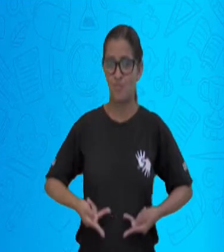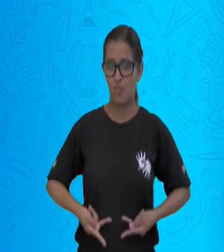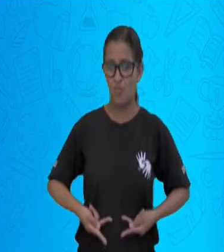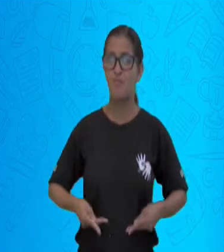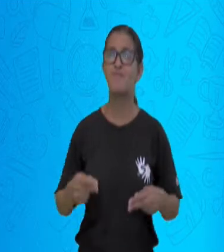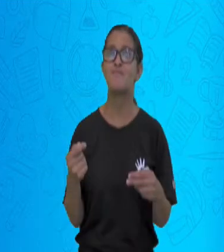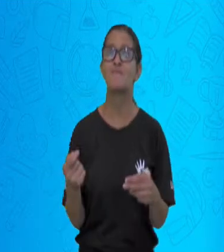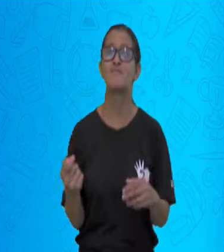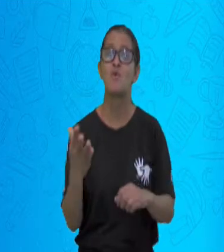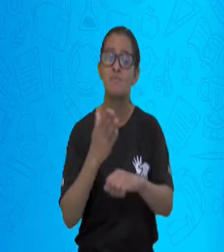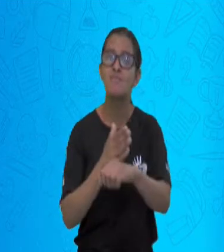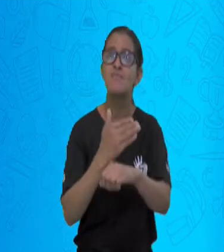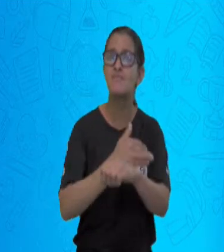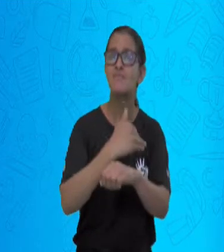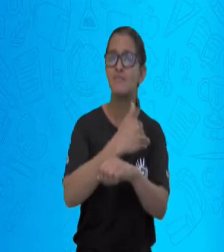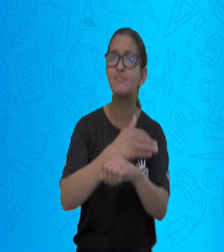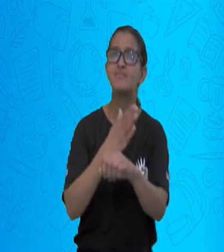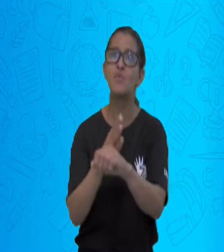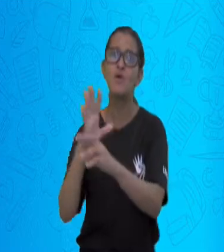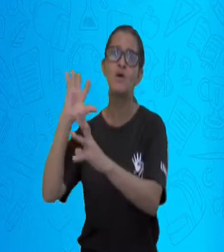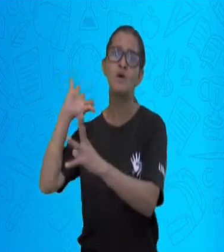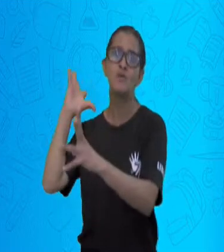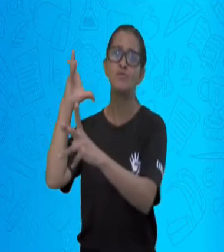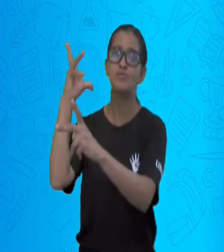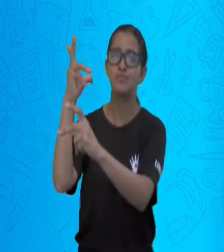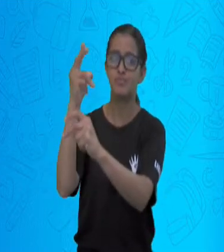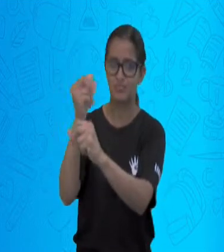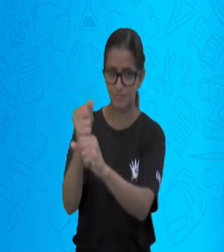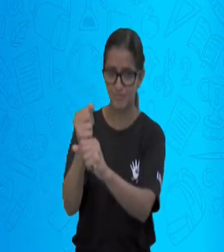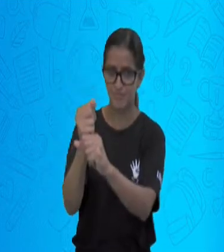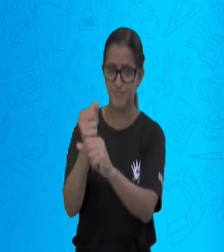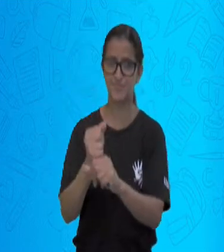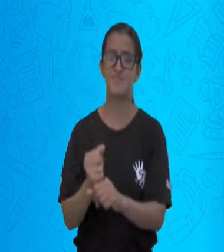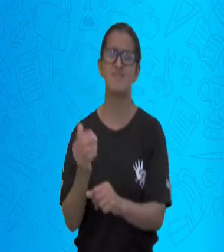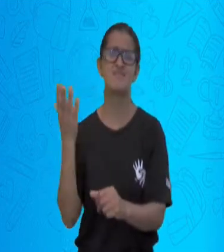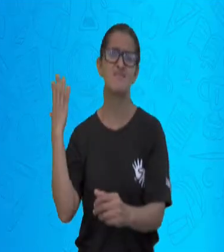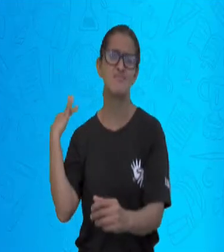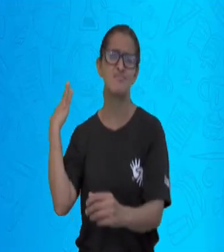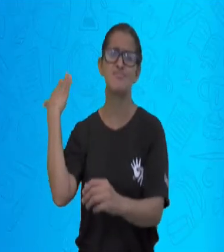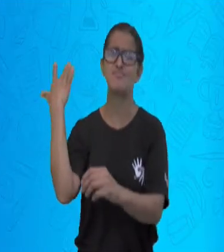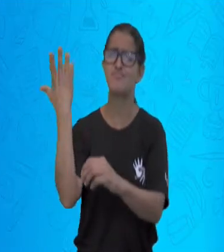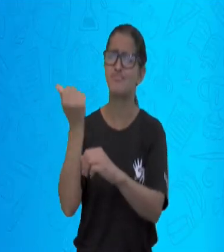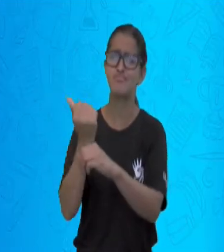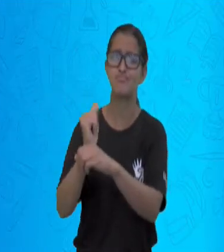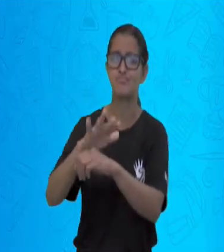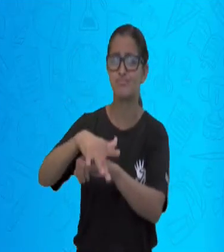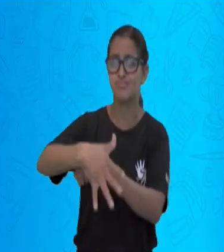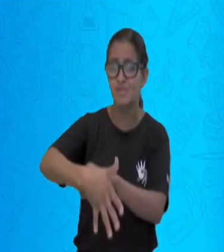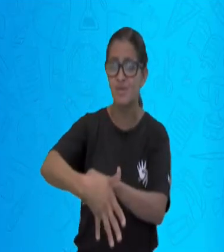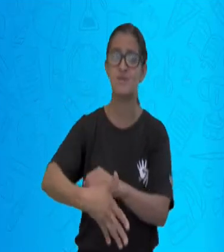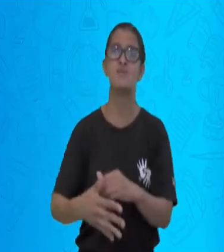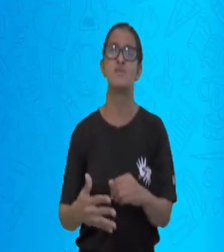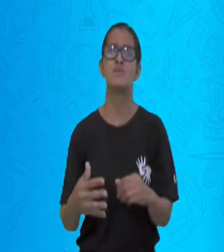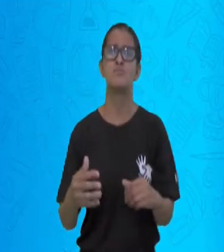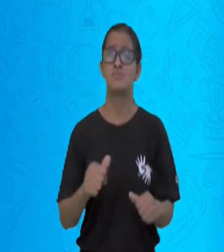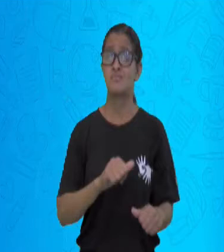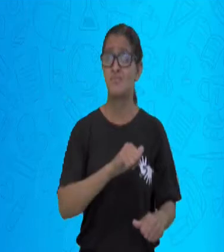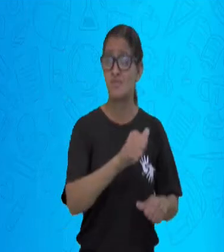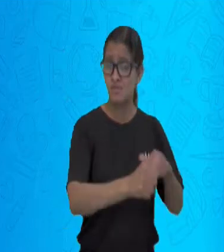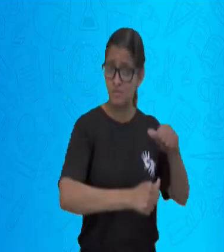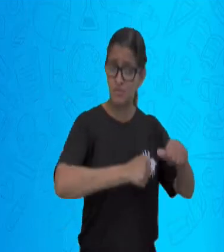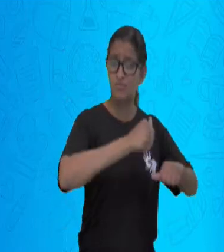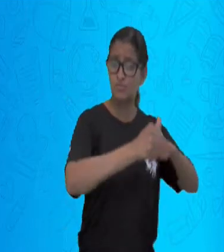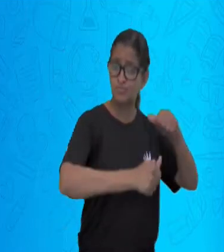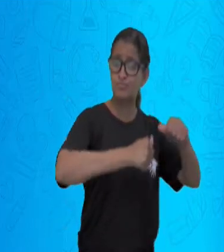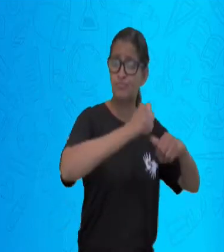tempo cronológico. Então, da pré-história até o século XXI, houve várias transformações e dentro dela